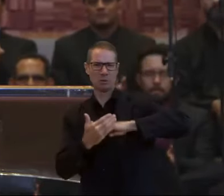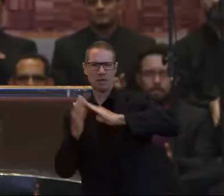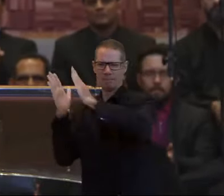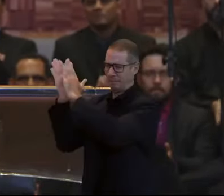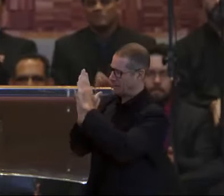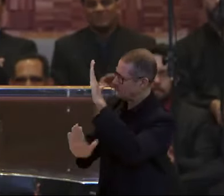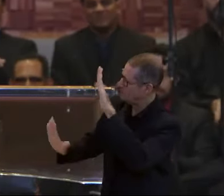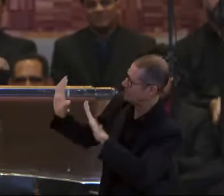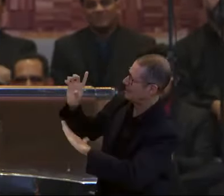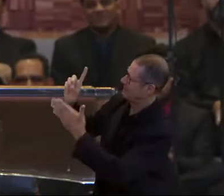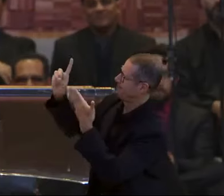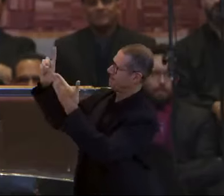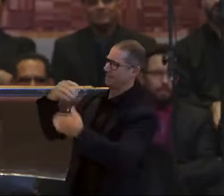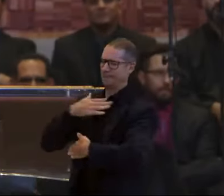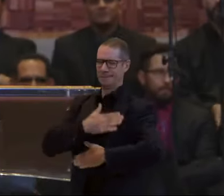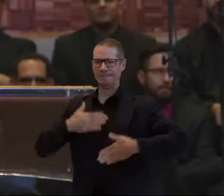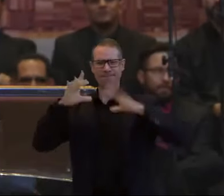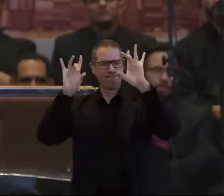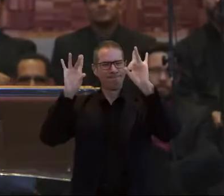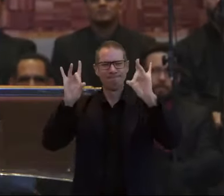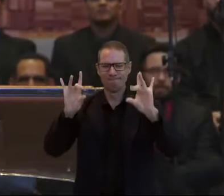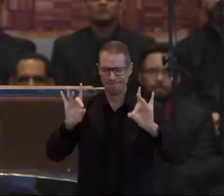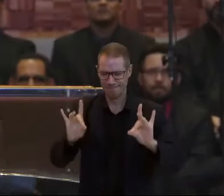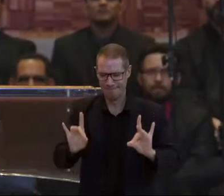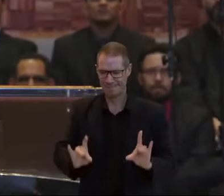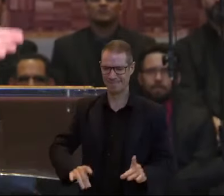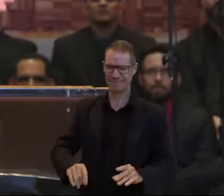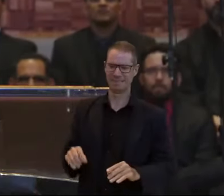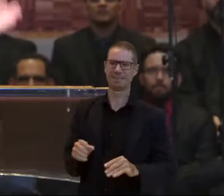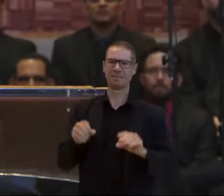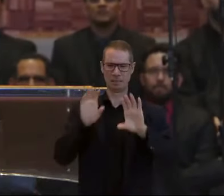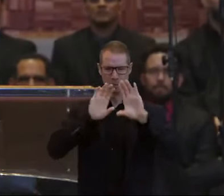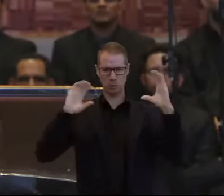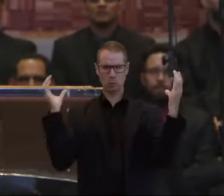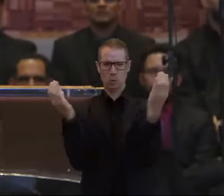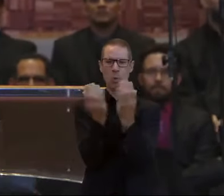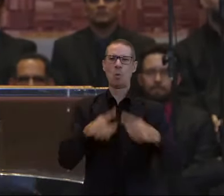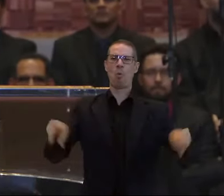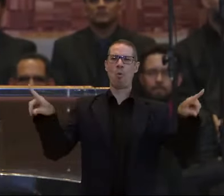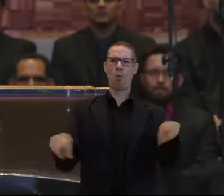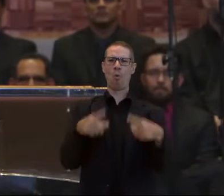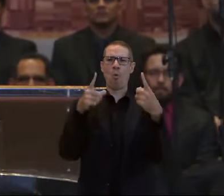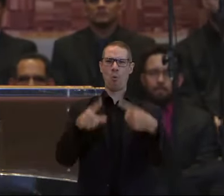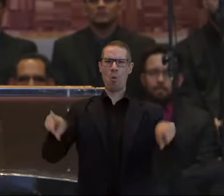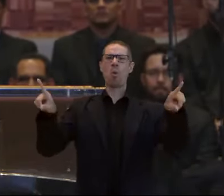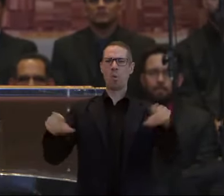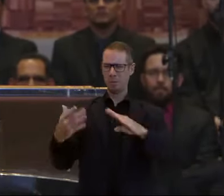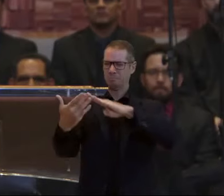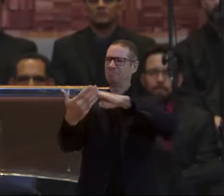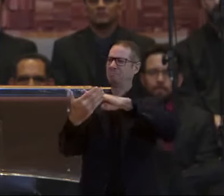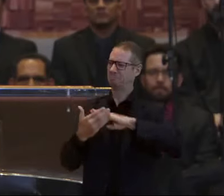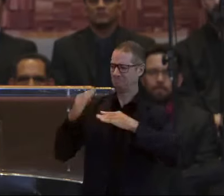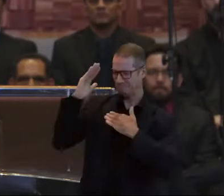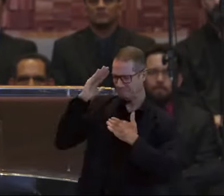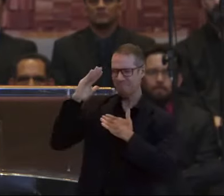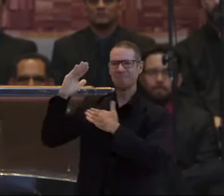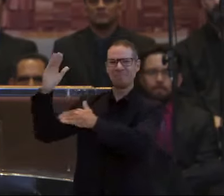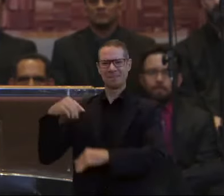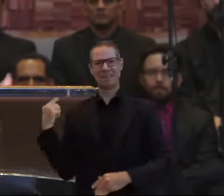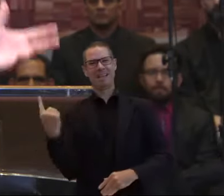tão gostosa, tão preciosa. Esse coro lindo, essa orquestra que nos ajudou, muito obrigado.